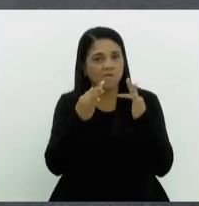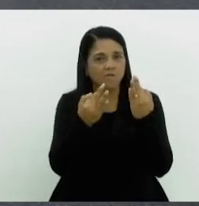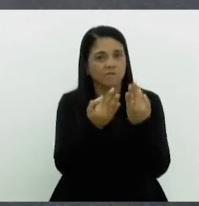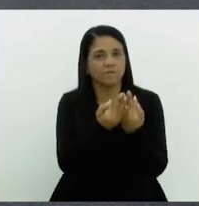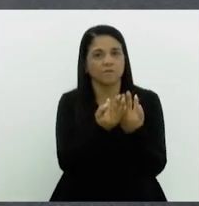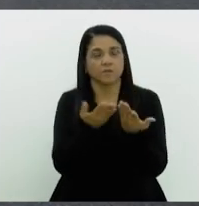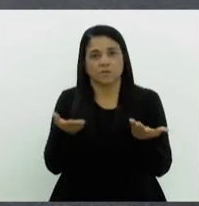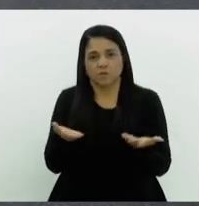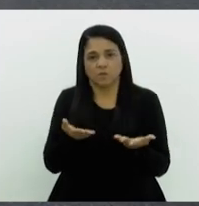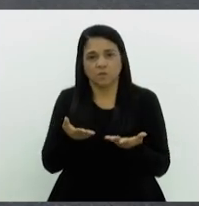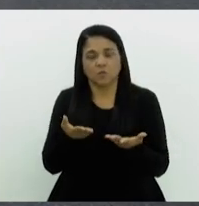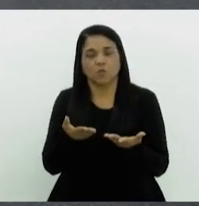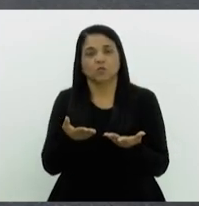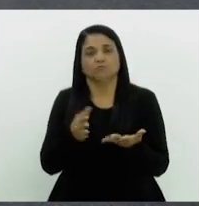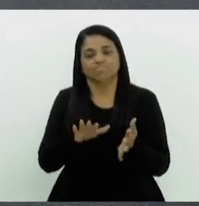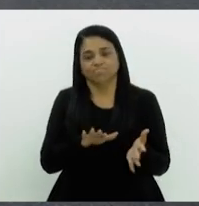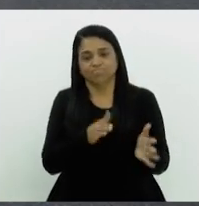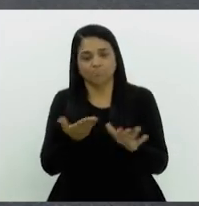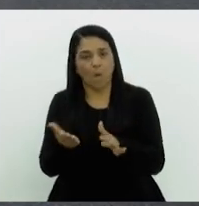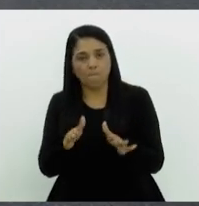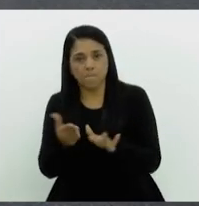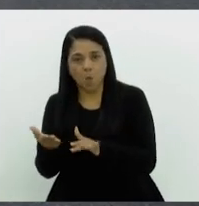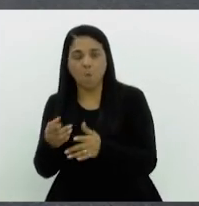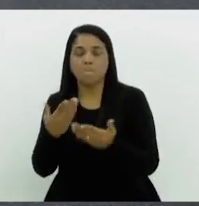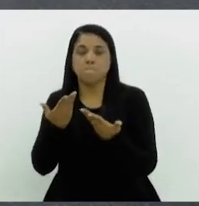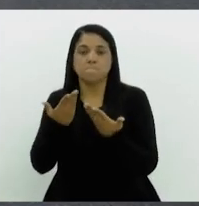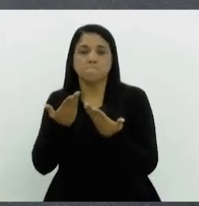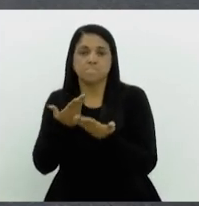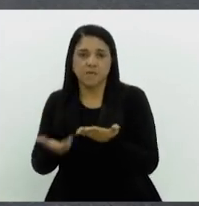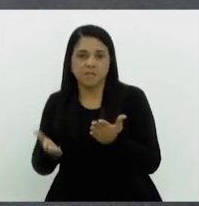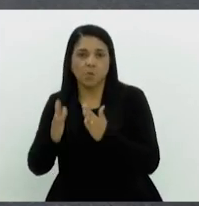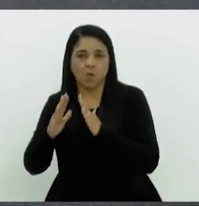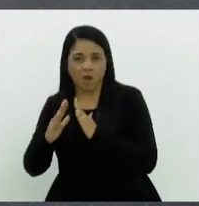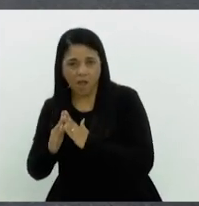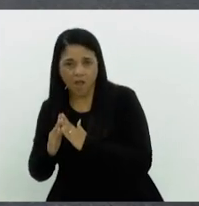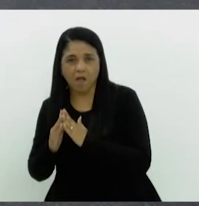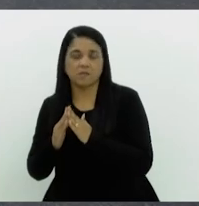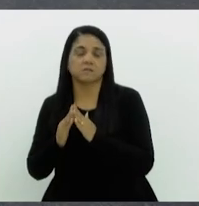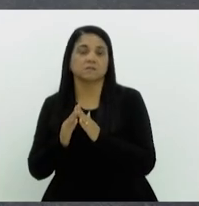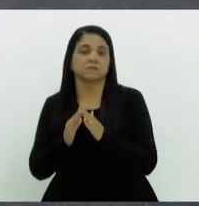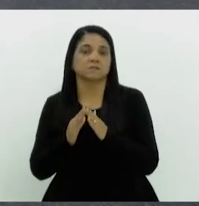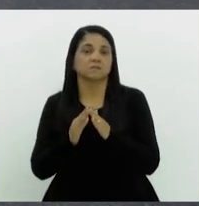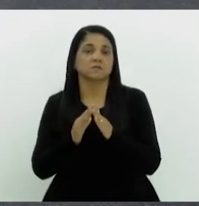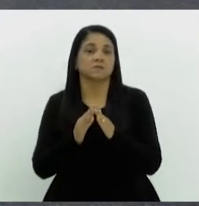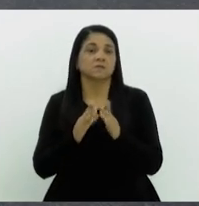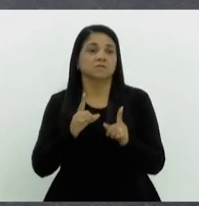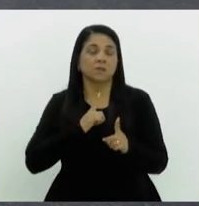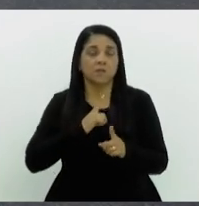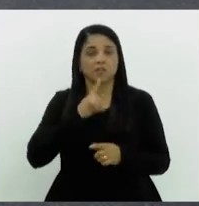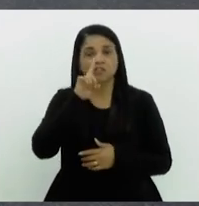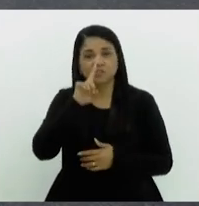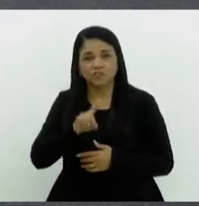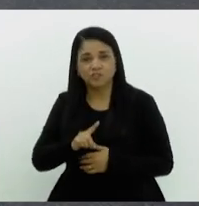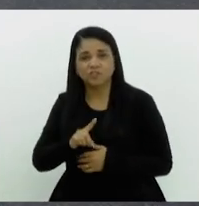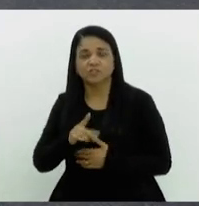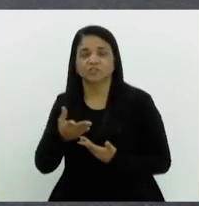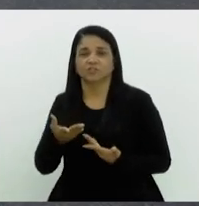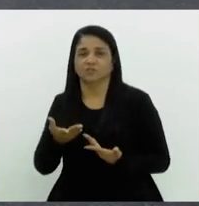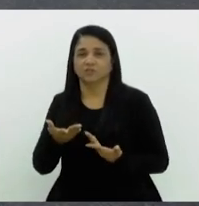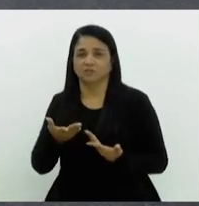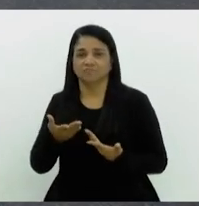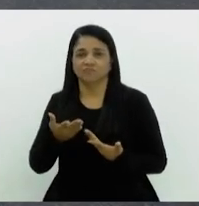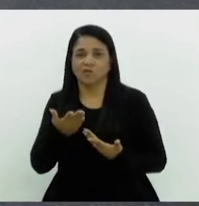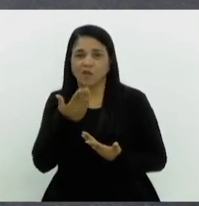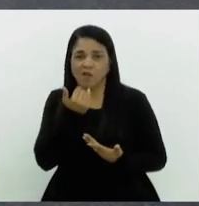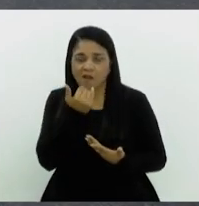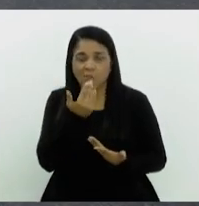hoje estão enlutadas, que perderam suas casas, mas que também perderam muito da sua dignidade de ter um